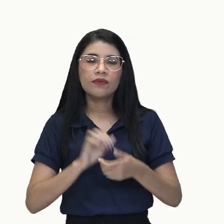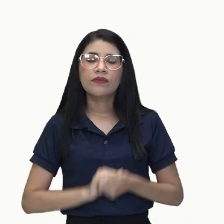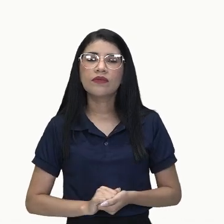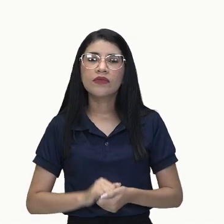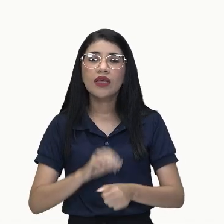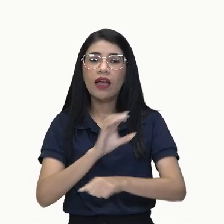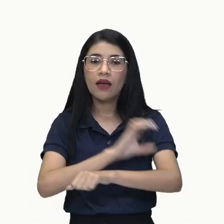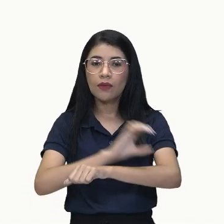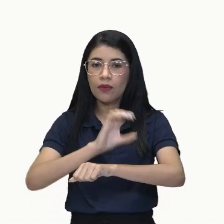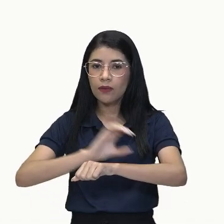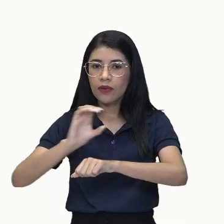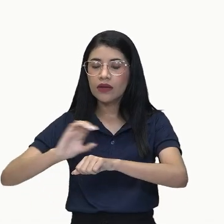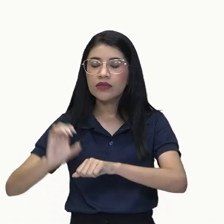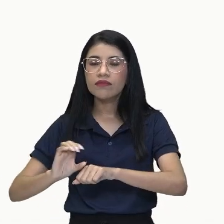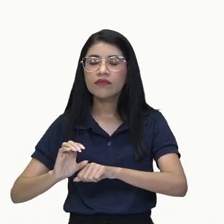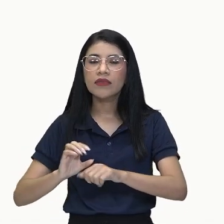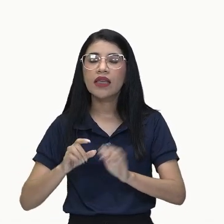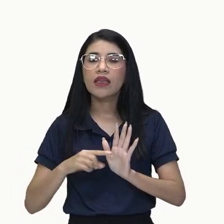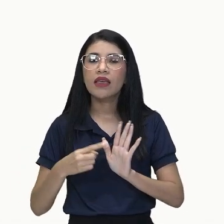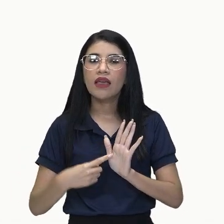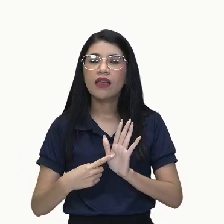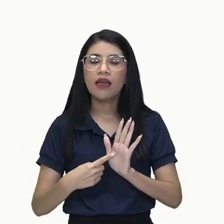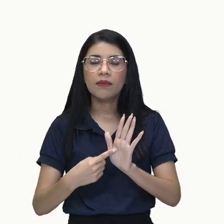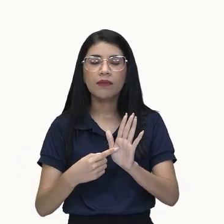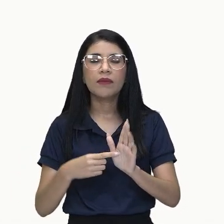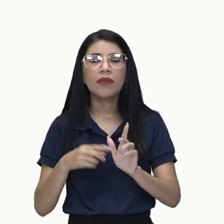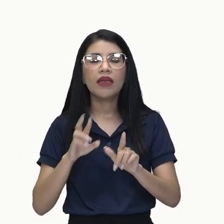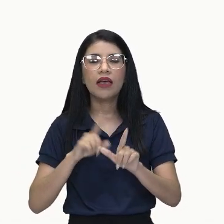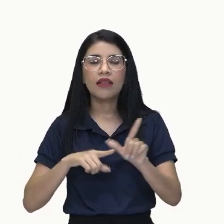corrente elétrica, representada pela